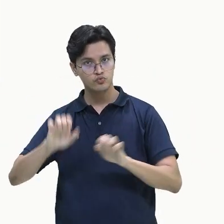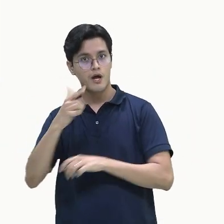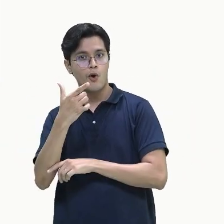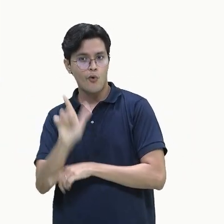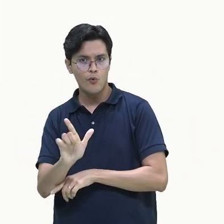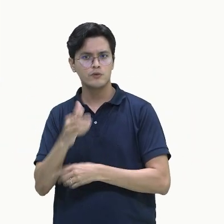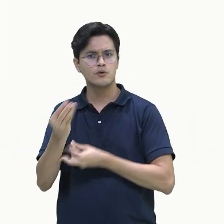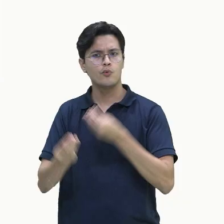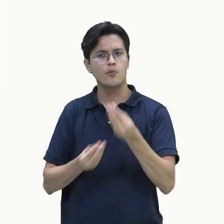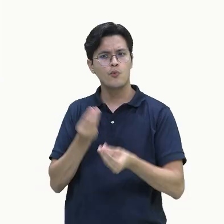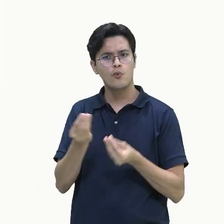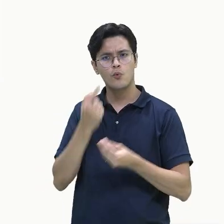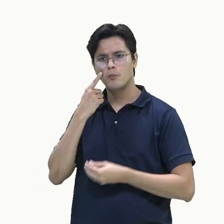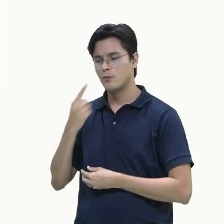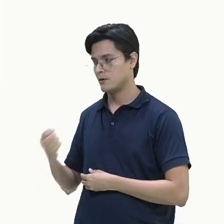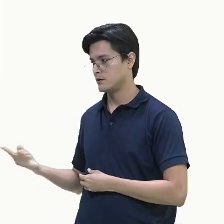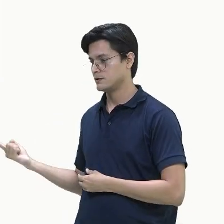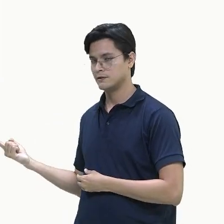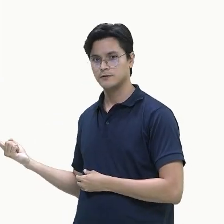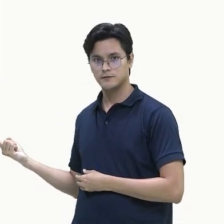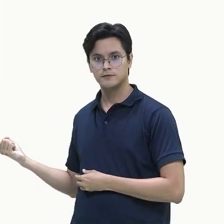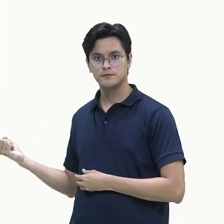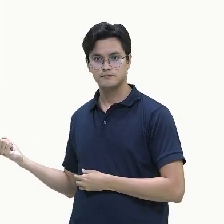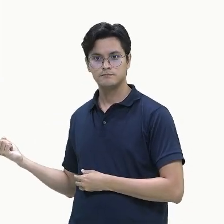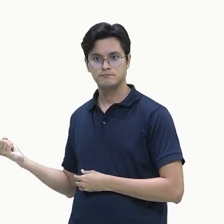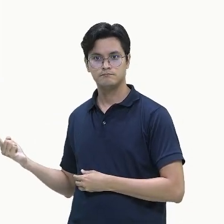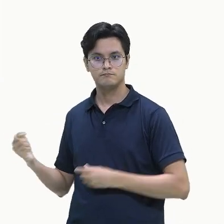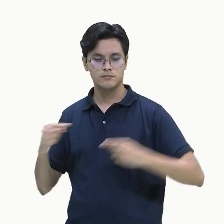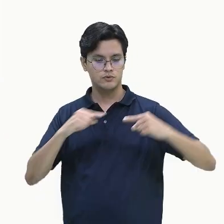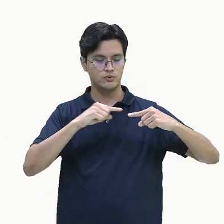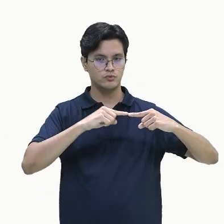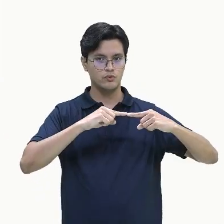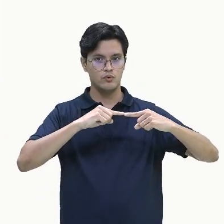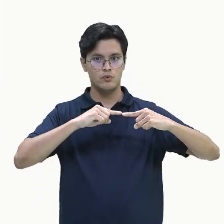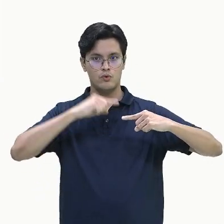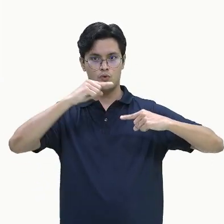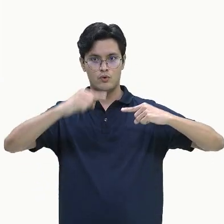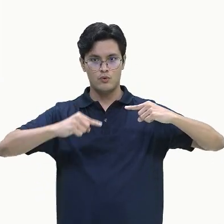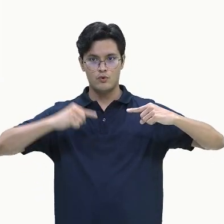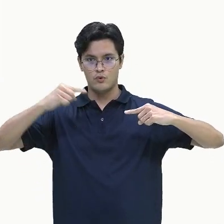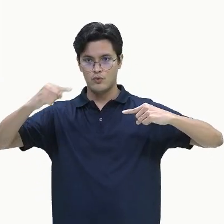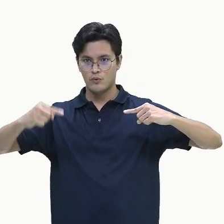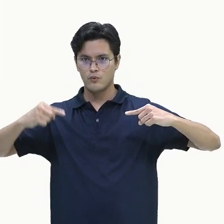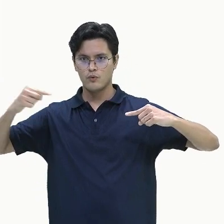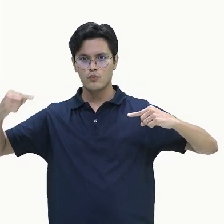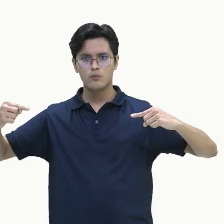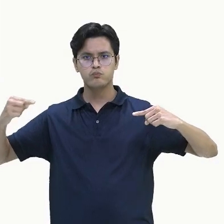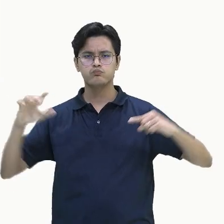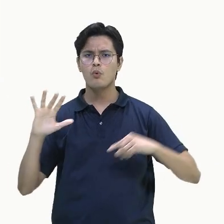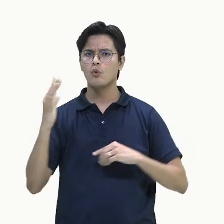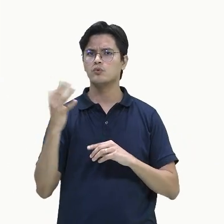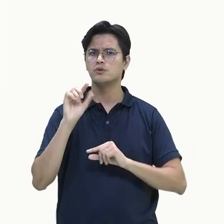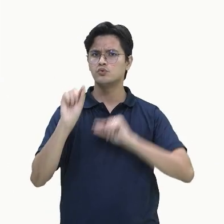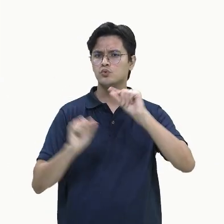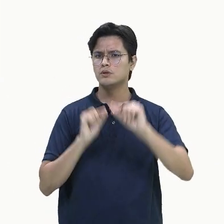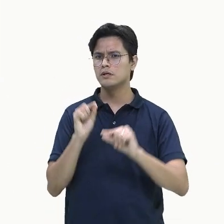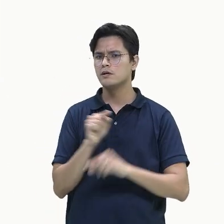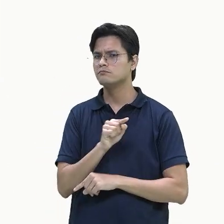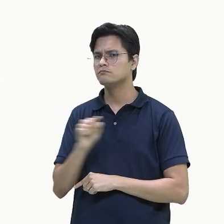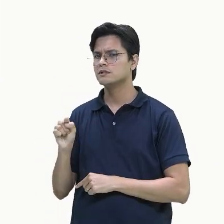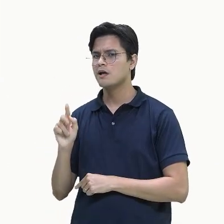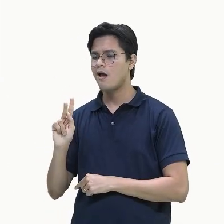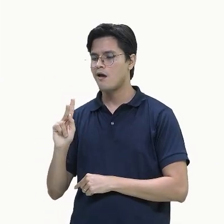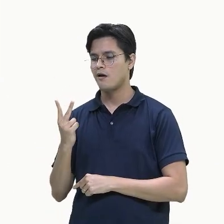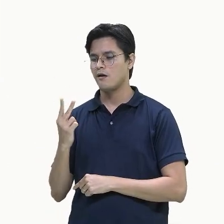vai formar uma hélice, uma alfa-hélice que a gente chama. Essa alfa-hélice, o que acontece? Ela se torce